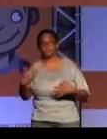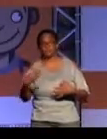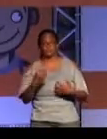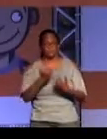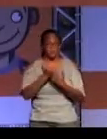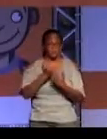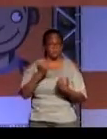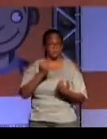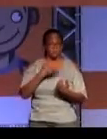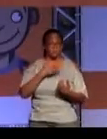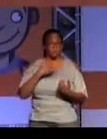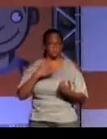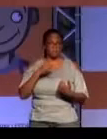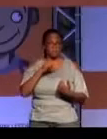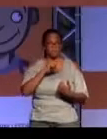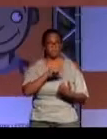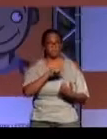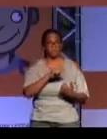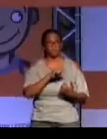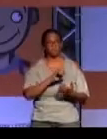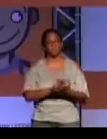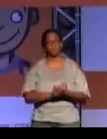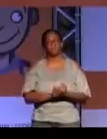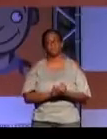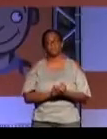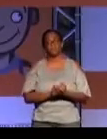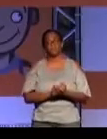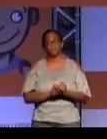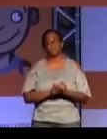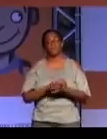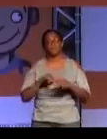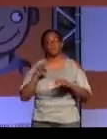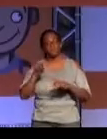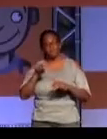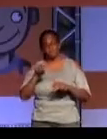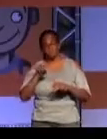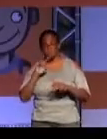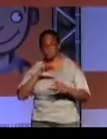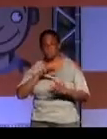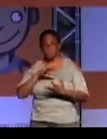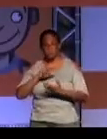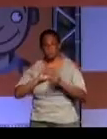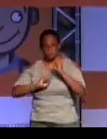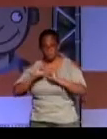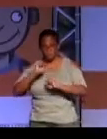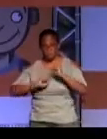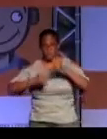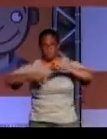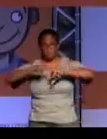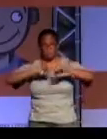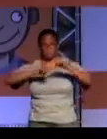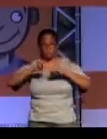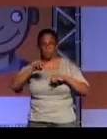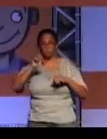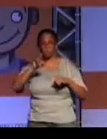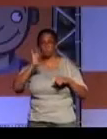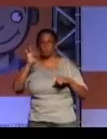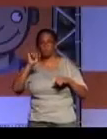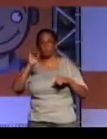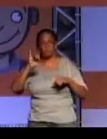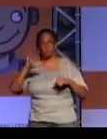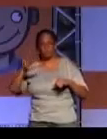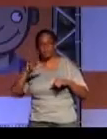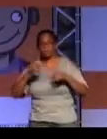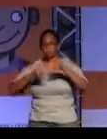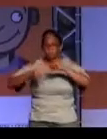da Saúde solicitou aos laboratórios multinacionais, então, uma formulação diferenciada dessa